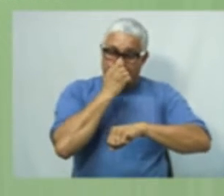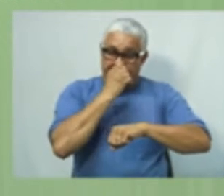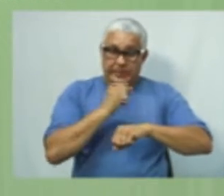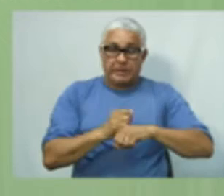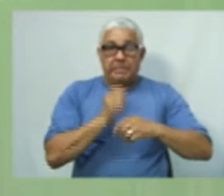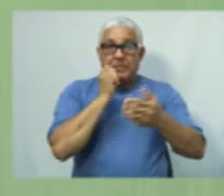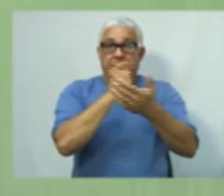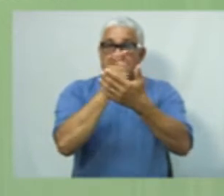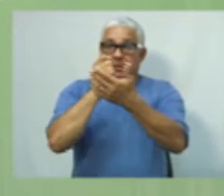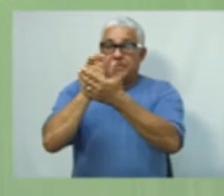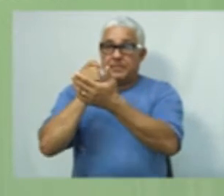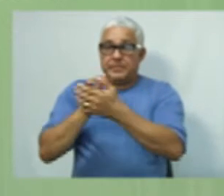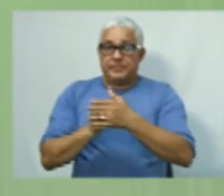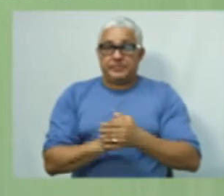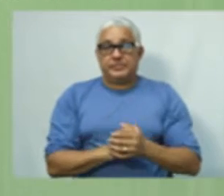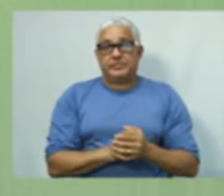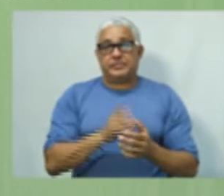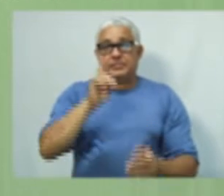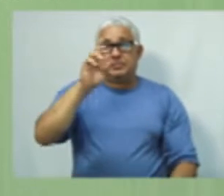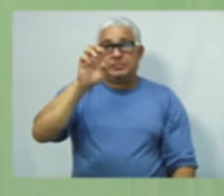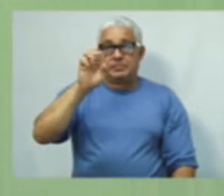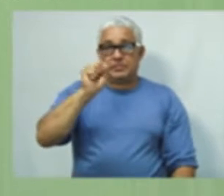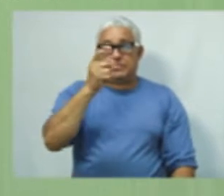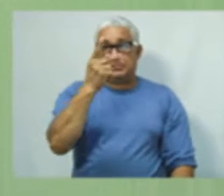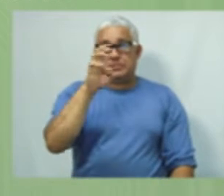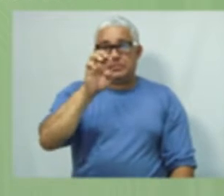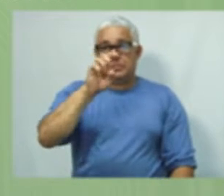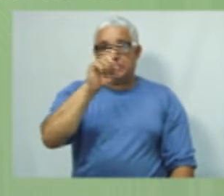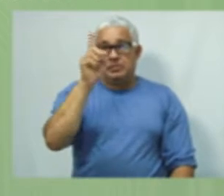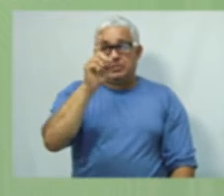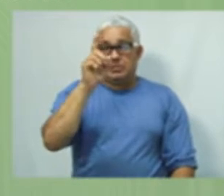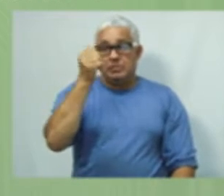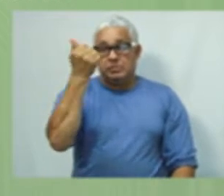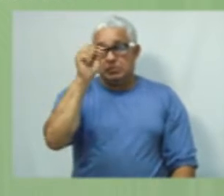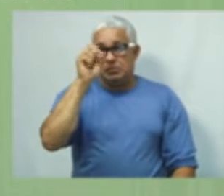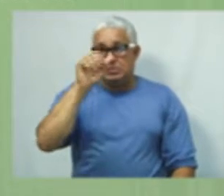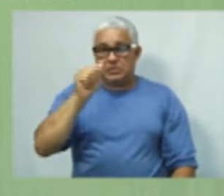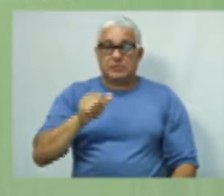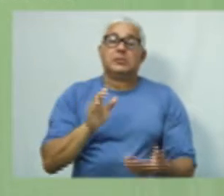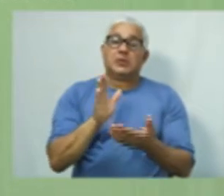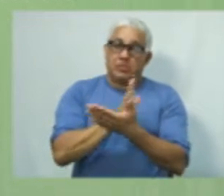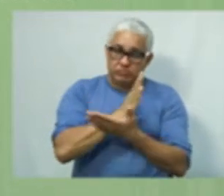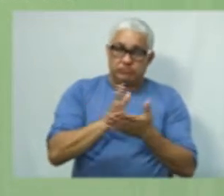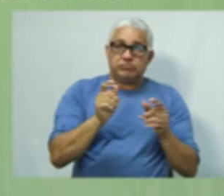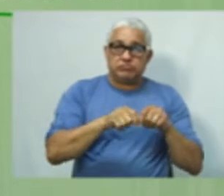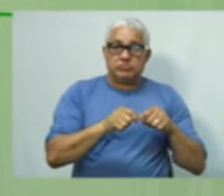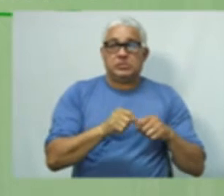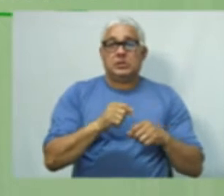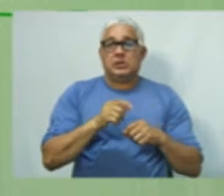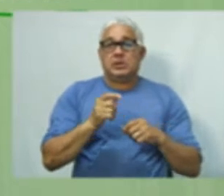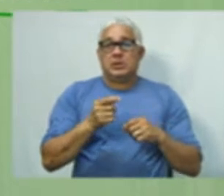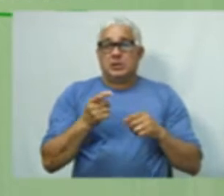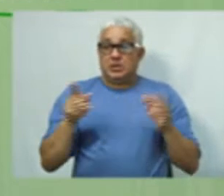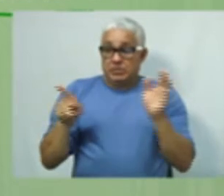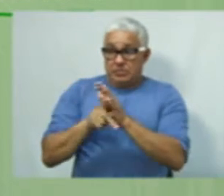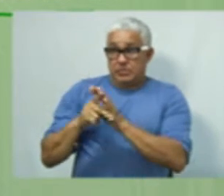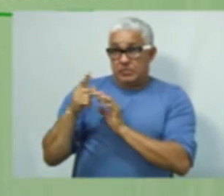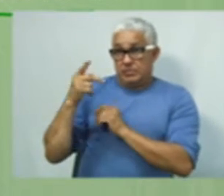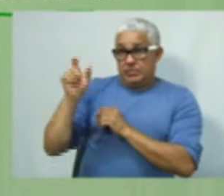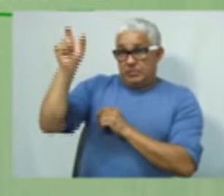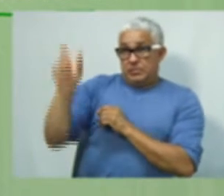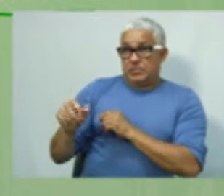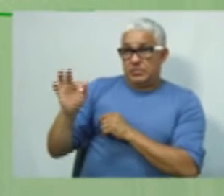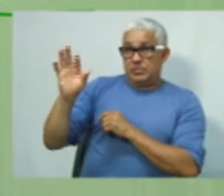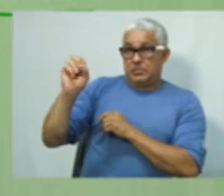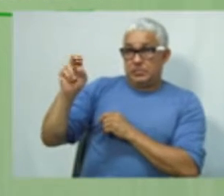o que é, vocês agora já sabem, significa que parte ou total dessas despesas é financiada pelos fornecedores.